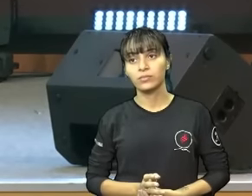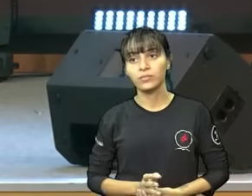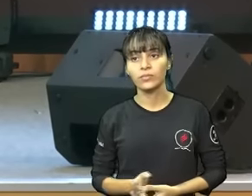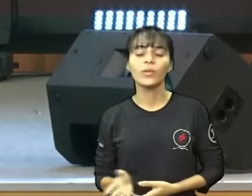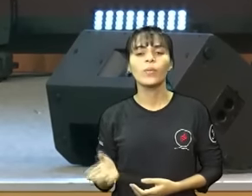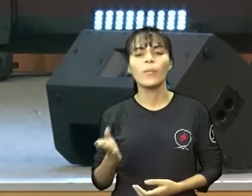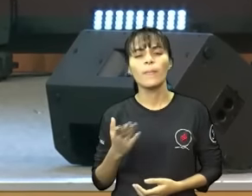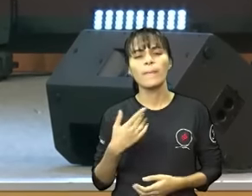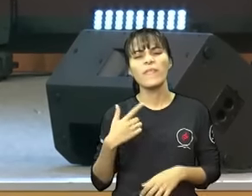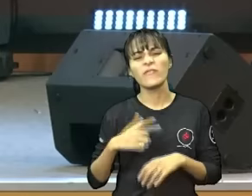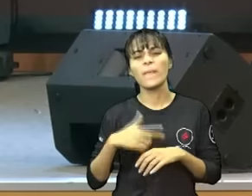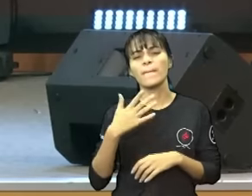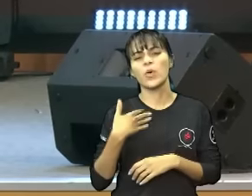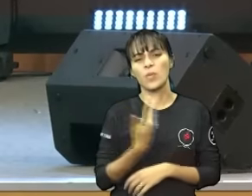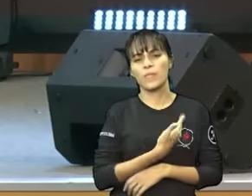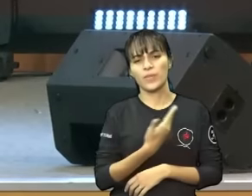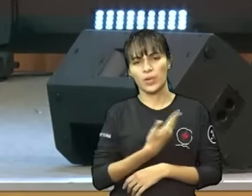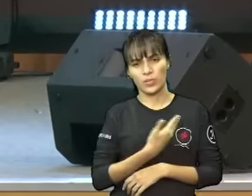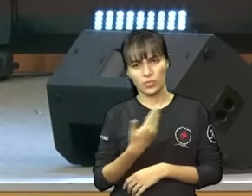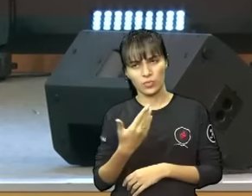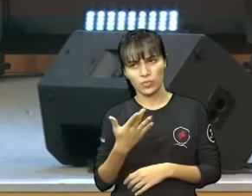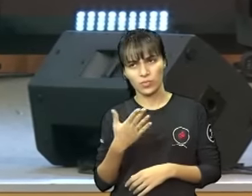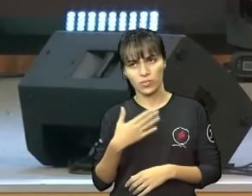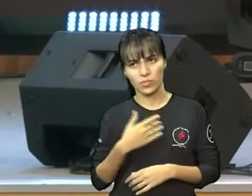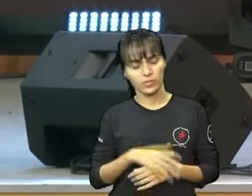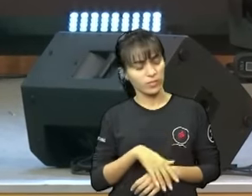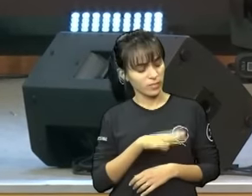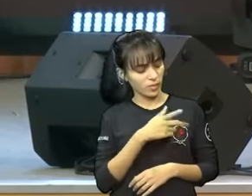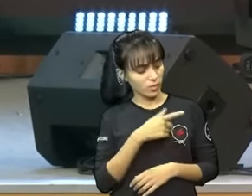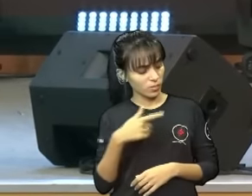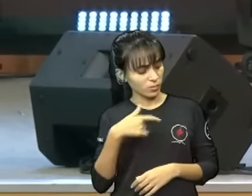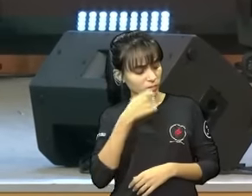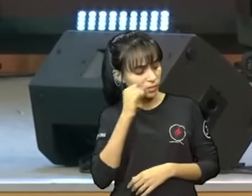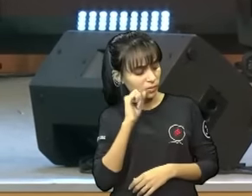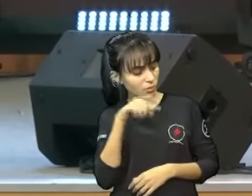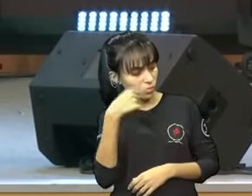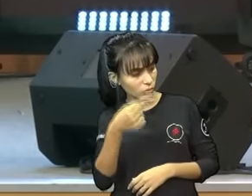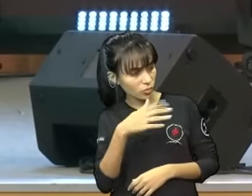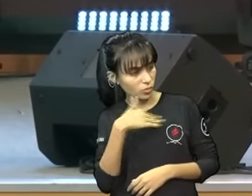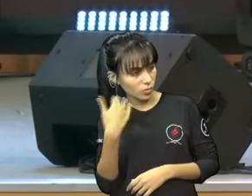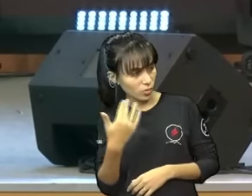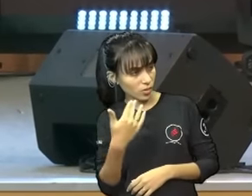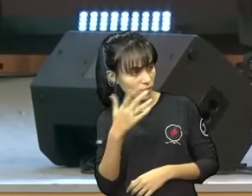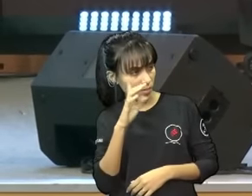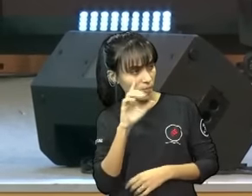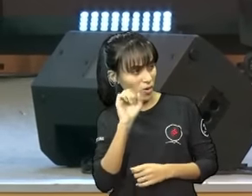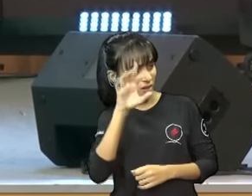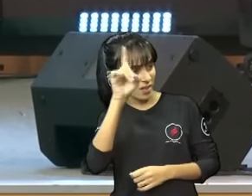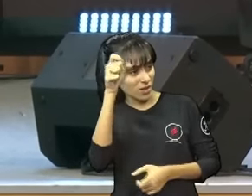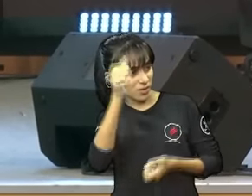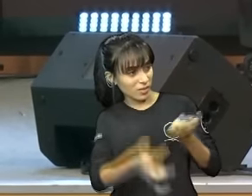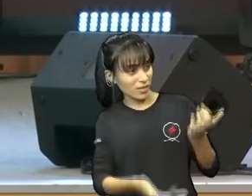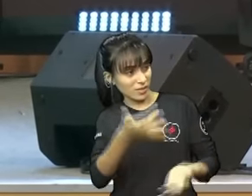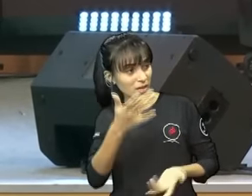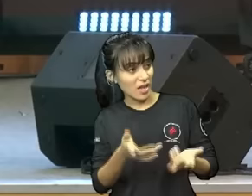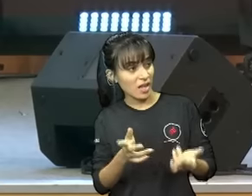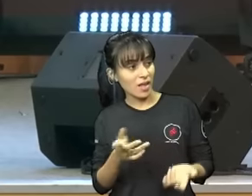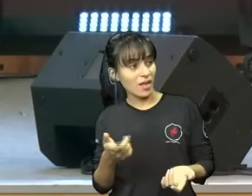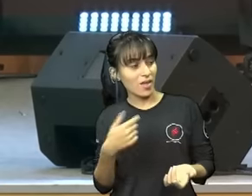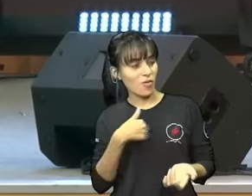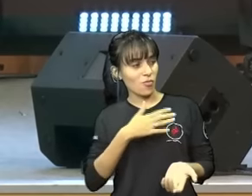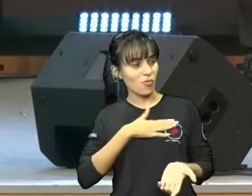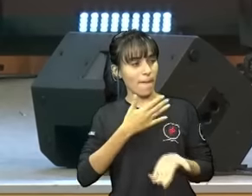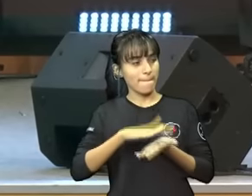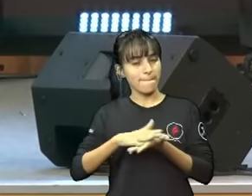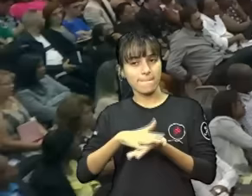um cara executivo sua empresa falou o Malafaia depois que eu morrer pode Deus me botar no inferno que eu vou fazer um eu gosto de